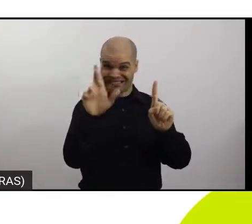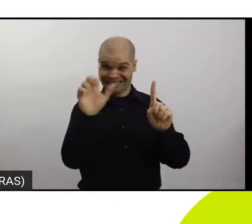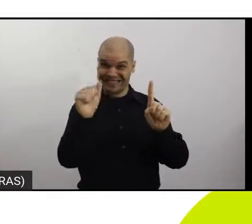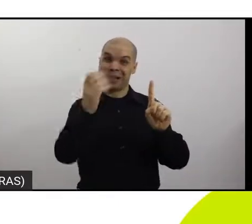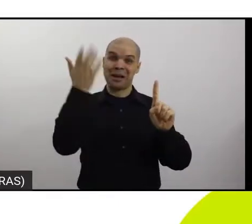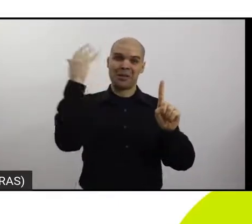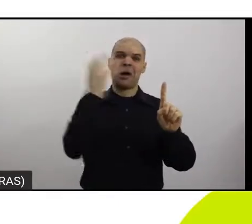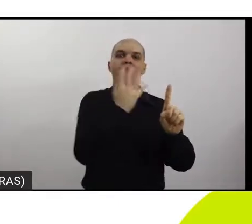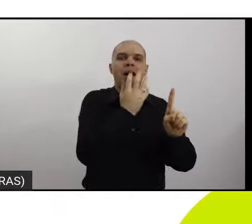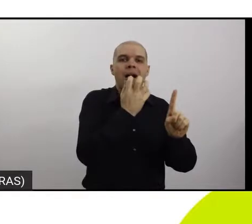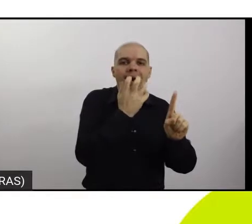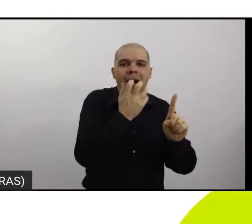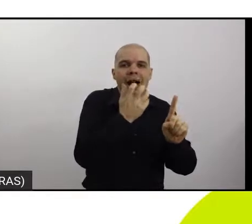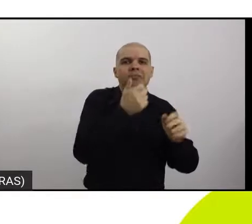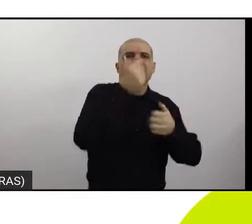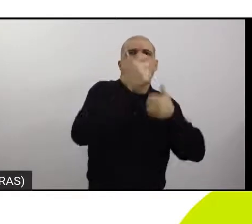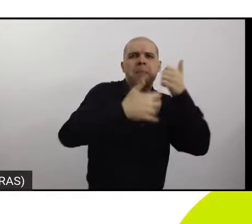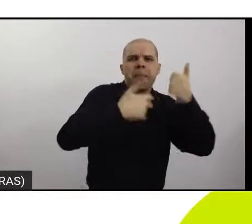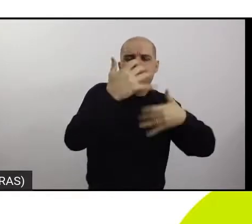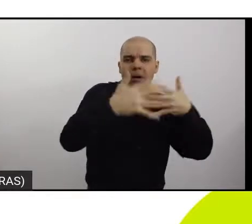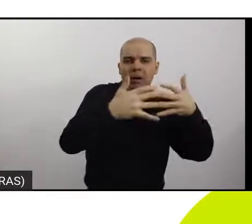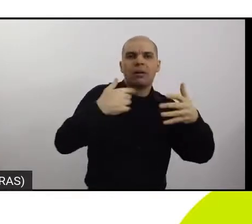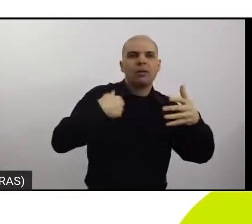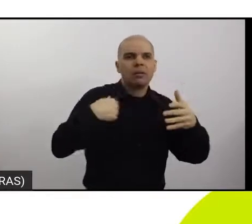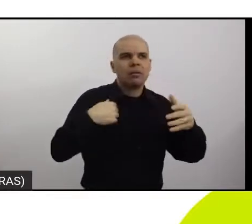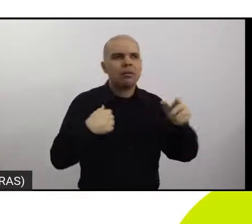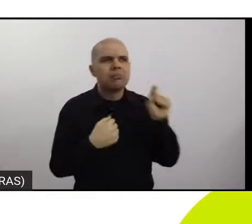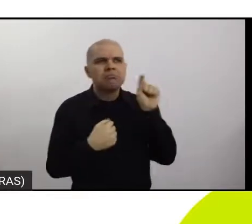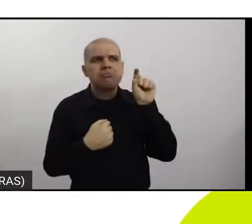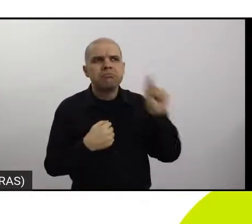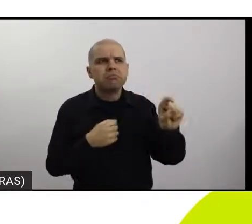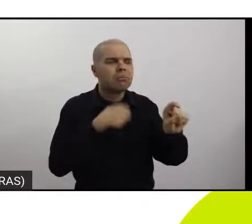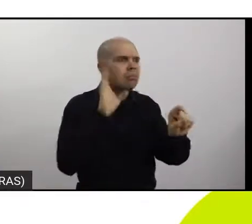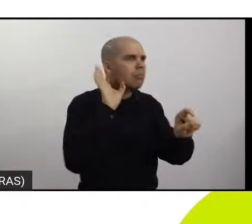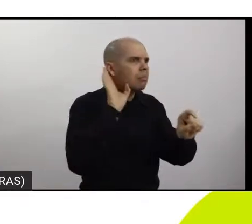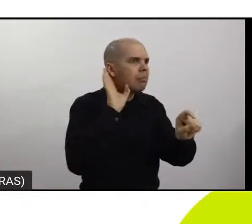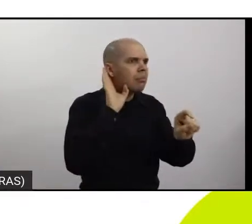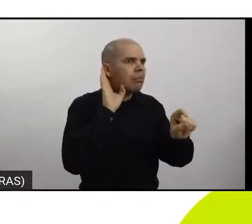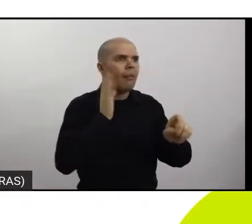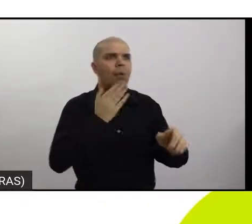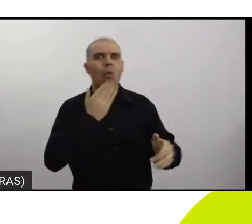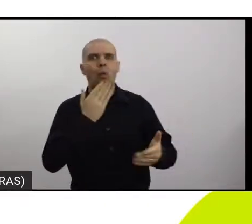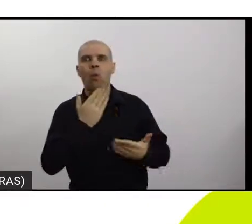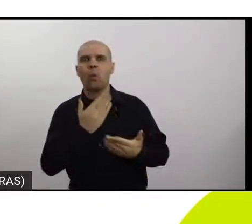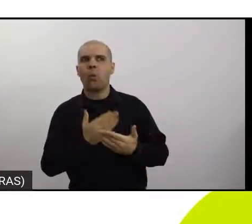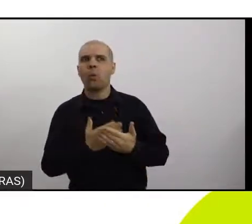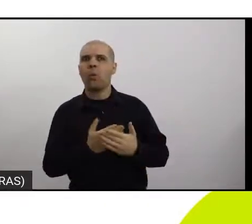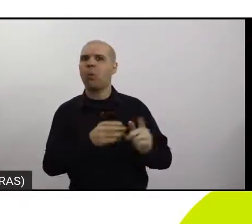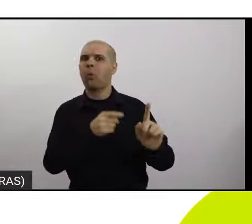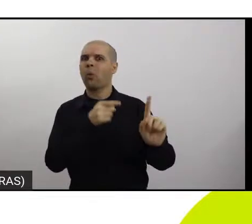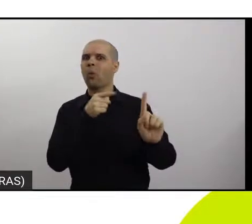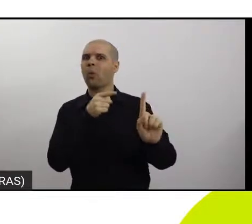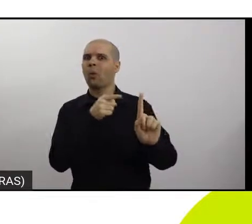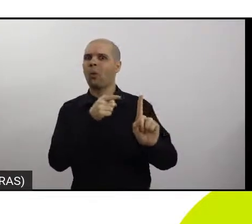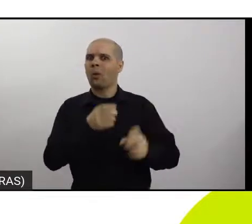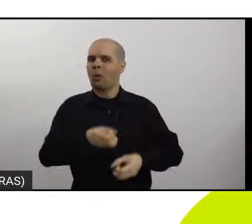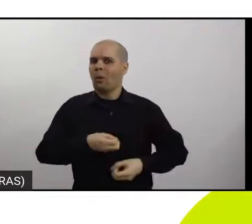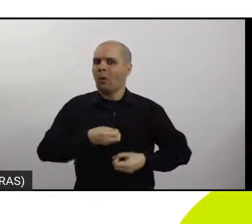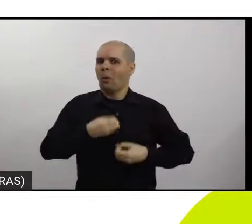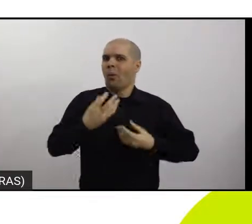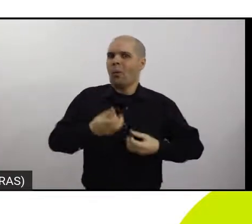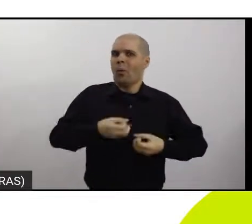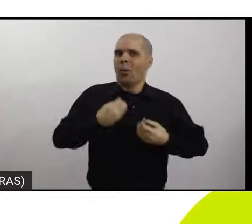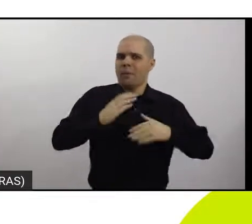tempo que eu estou pesquisando as obras dela. Então, a Sandra Kogut é videoartista nata, cineasta, além